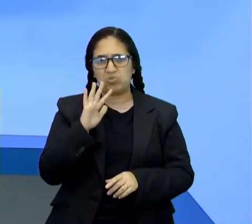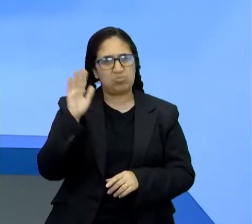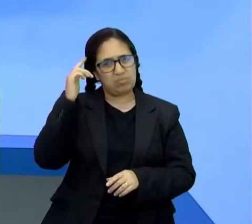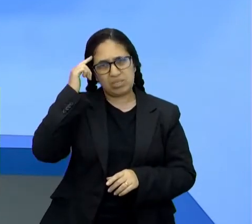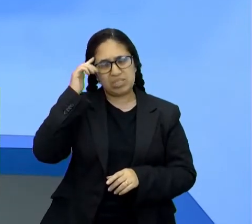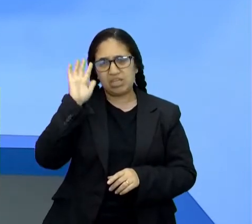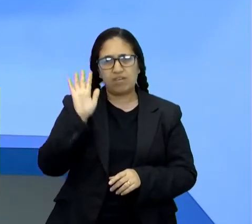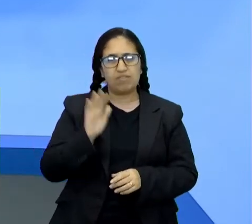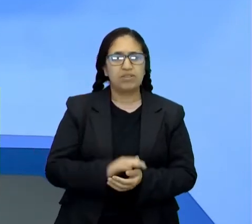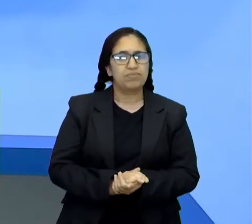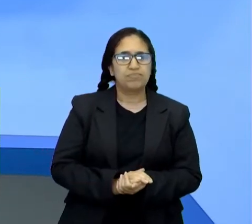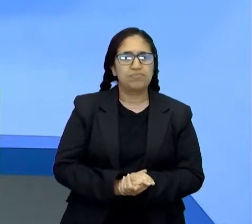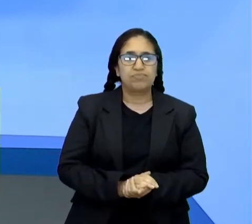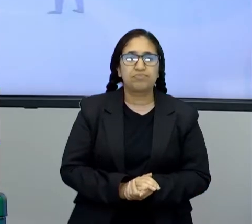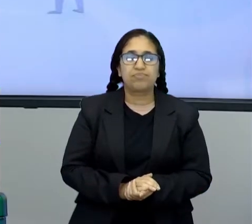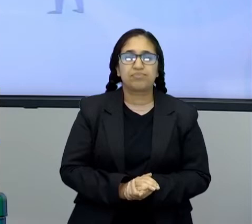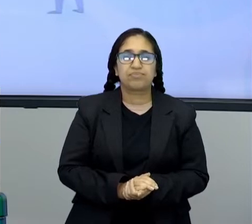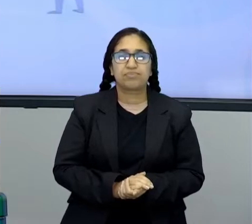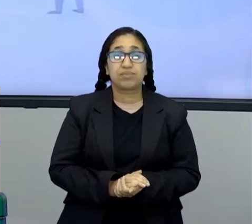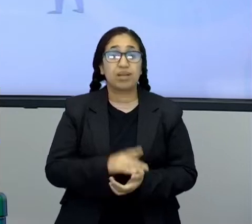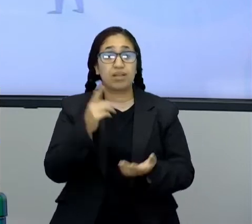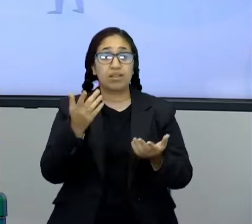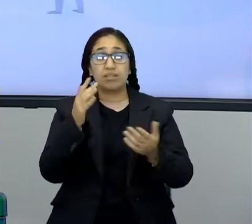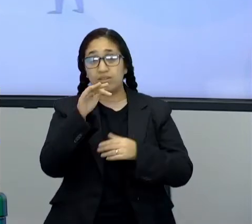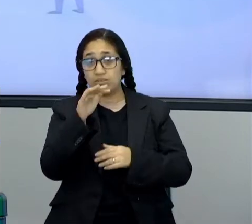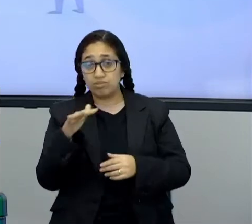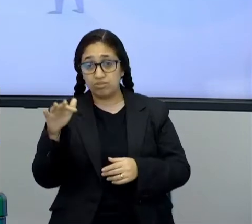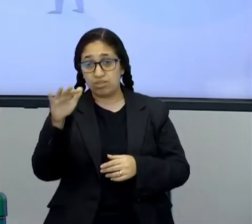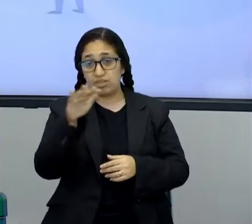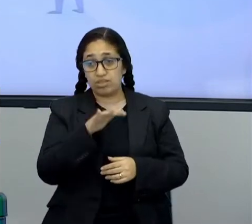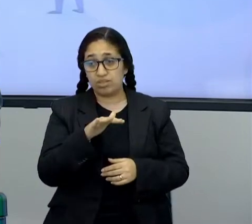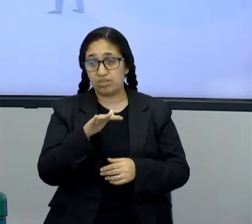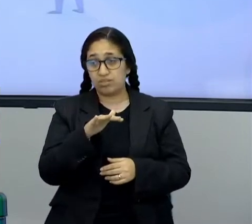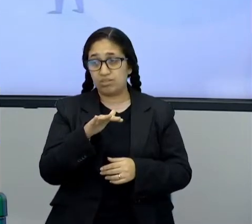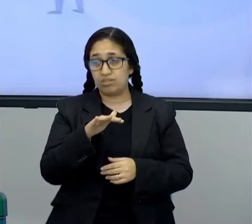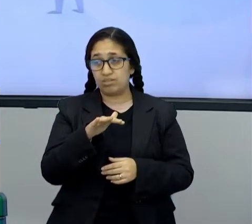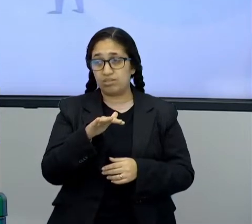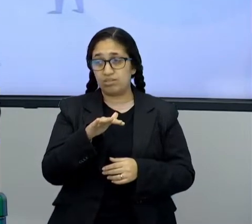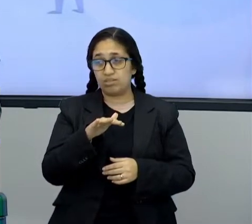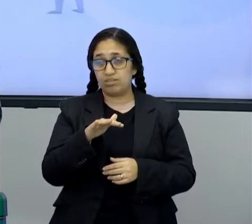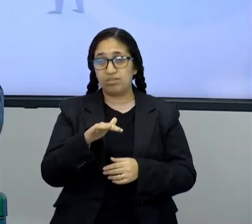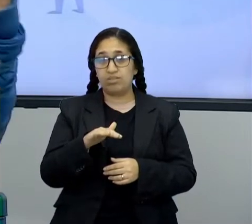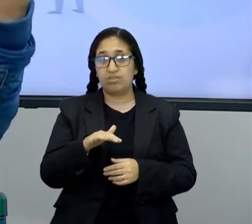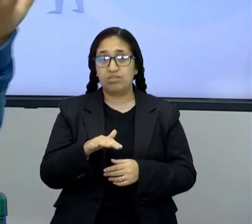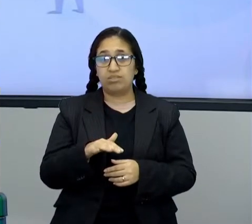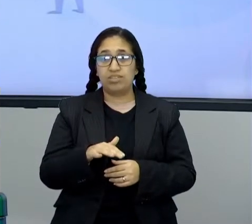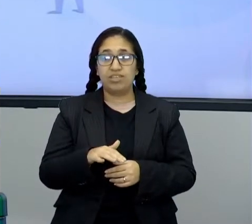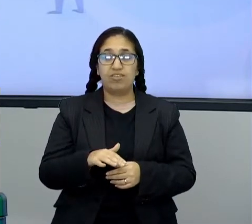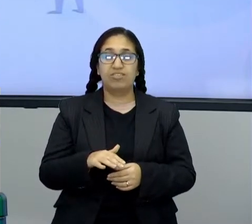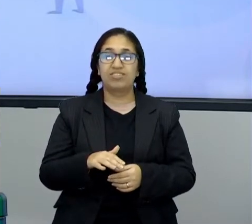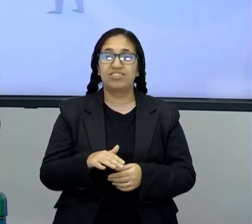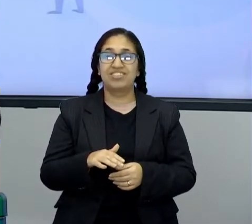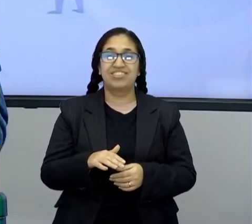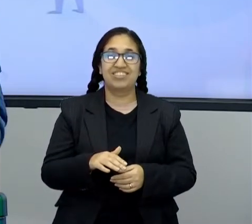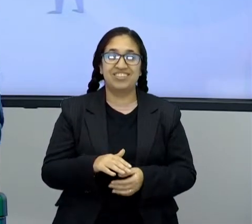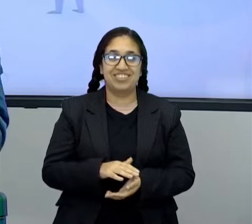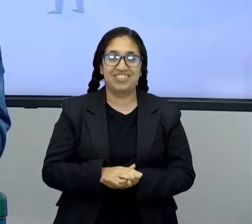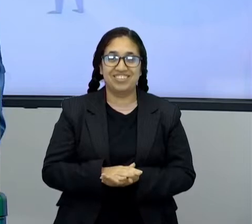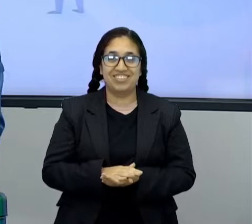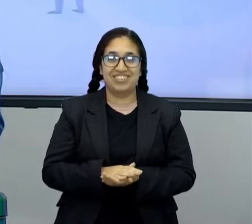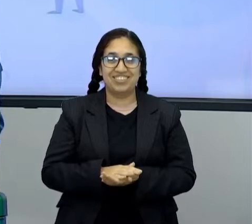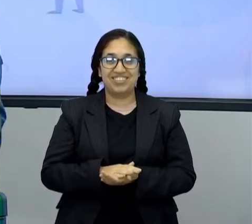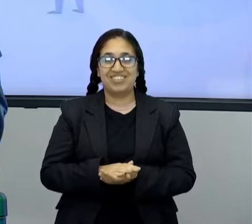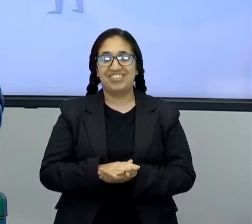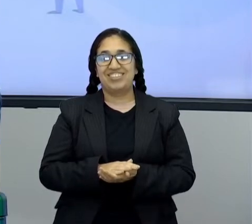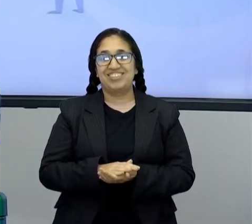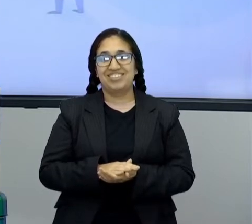não, nesse conceito. E de modo geral, aí, você acha que o nosso jornalismo, de forma bem geral, né? E o mais comum é que a gente